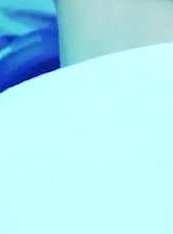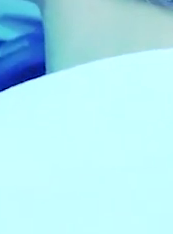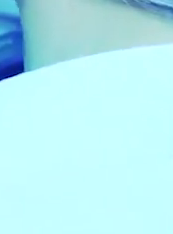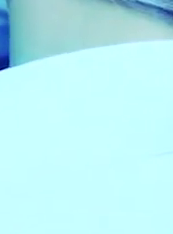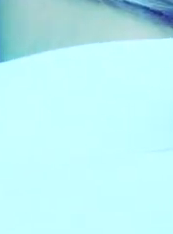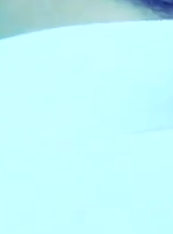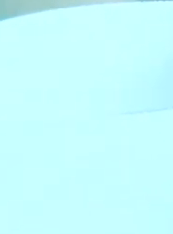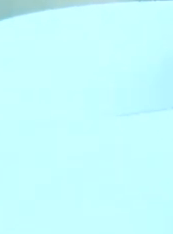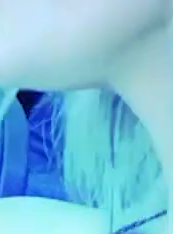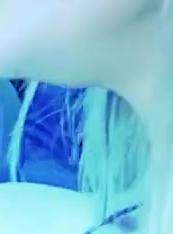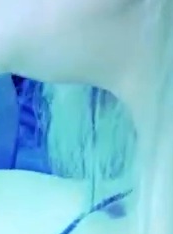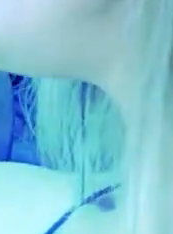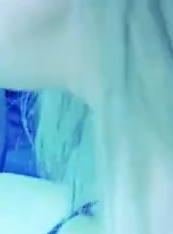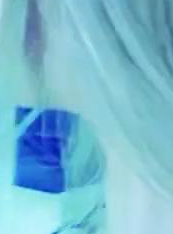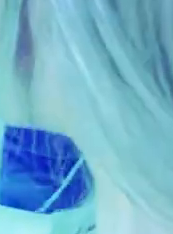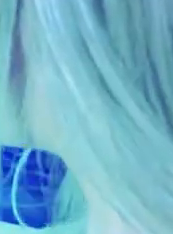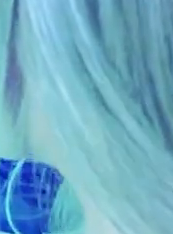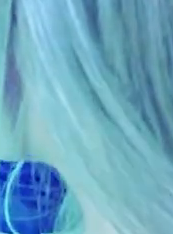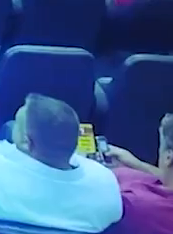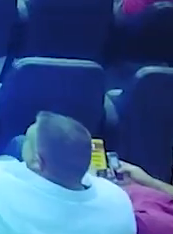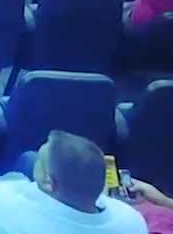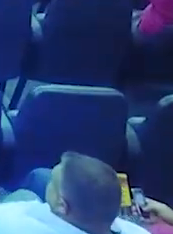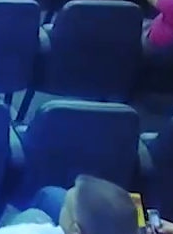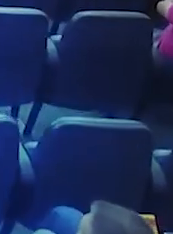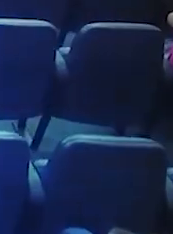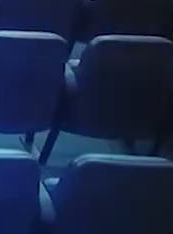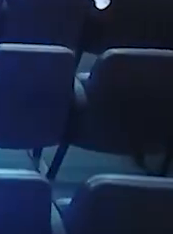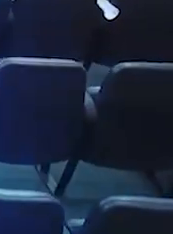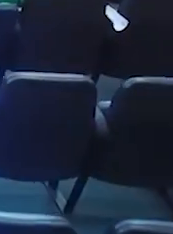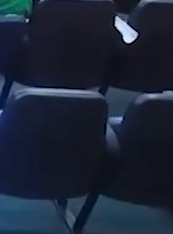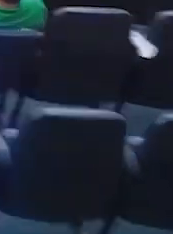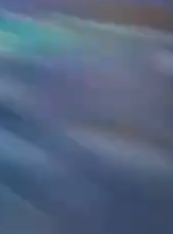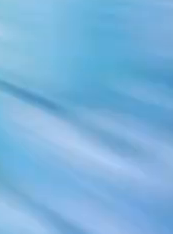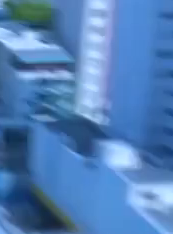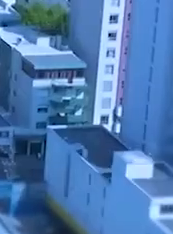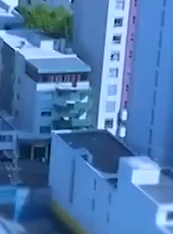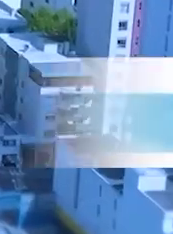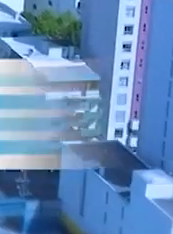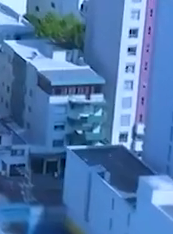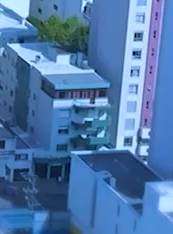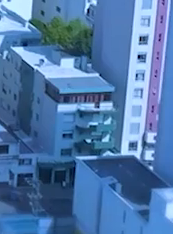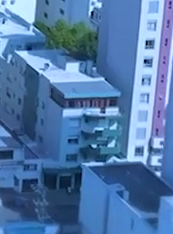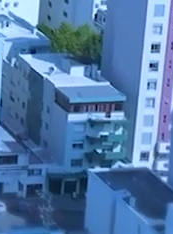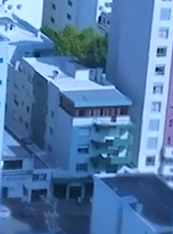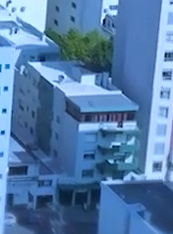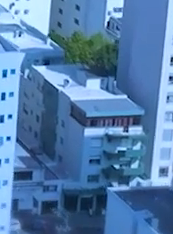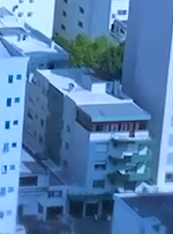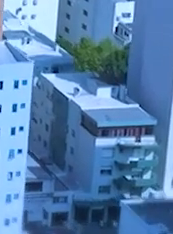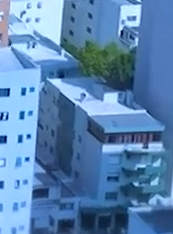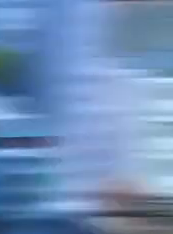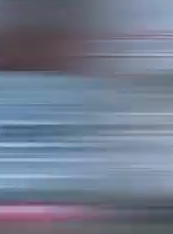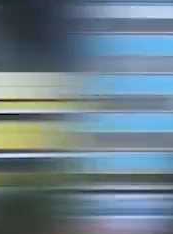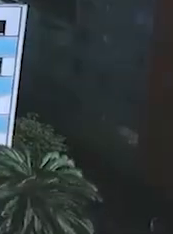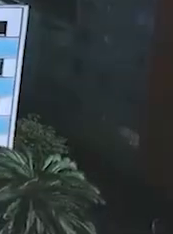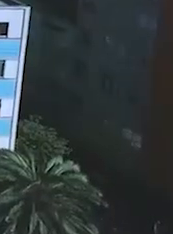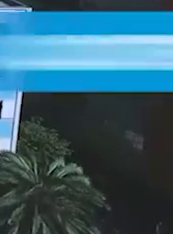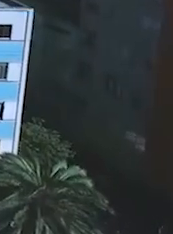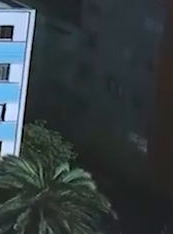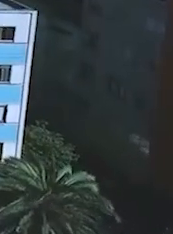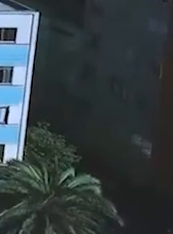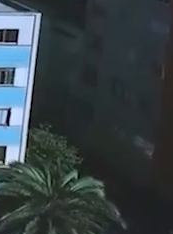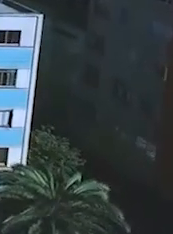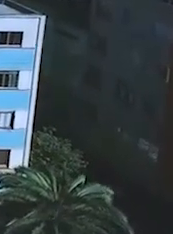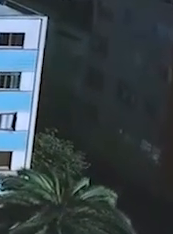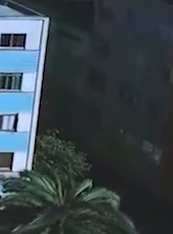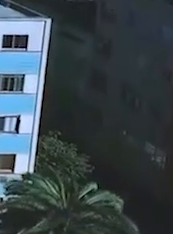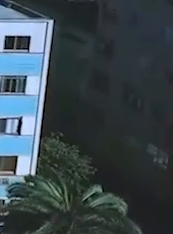Por isso, debater as necessidades da comunidade faz o trabalho do Legislativo ter muito mais resultados para você. Com